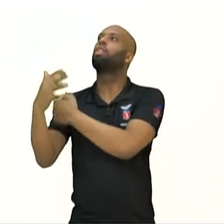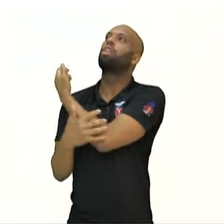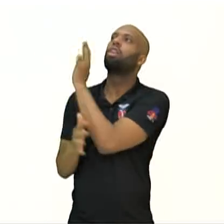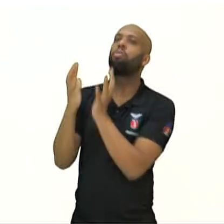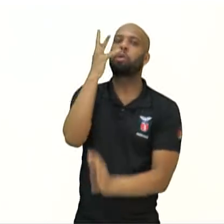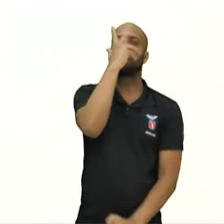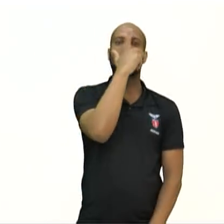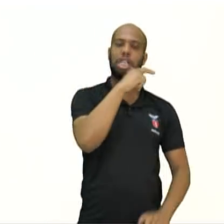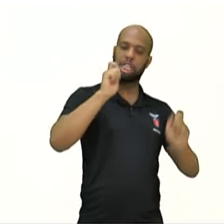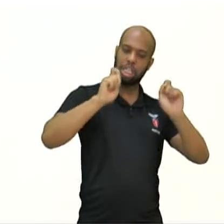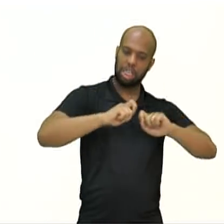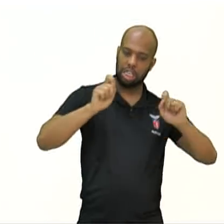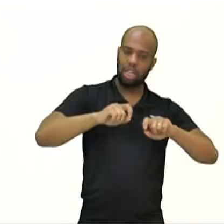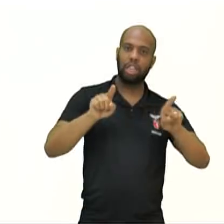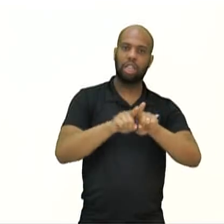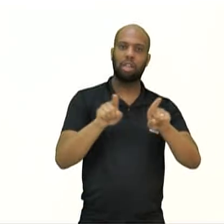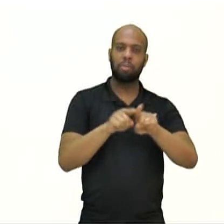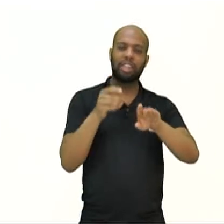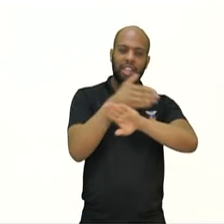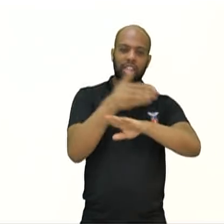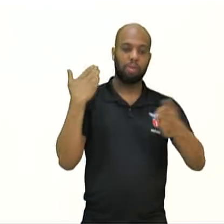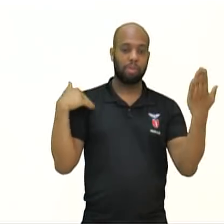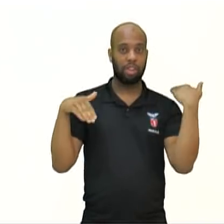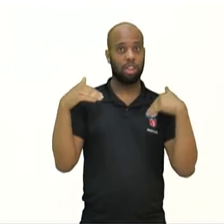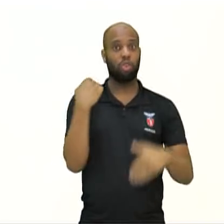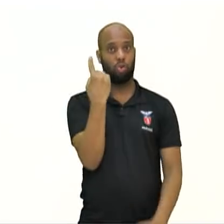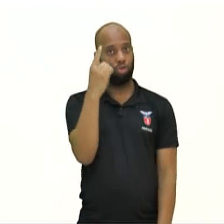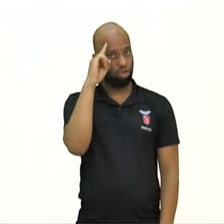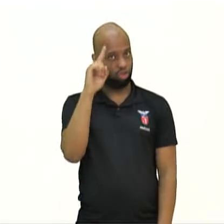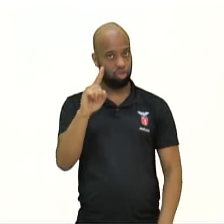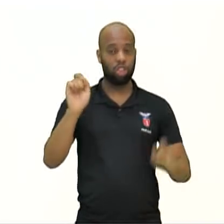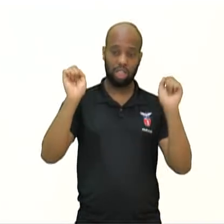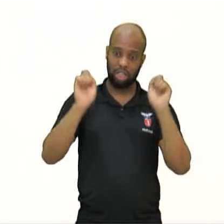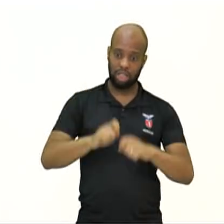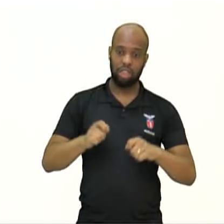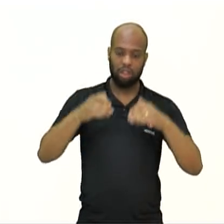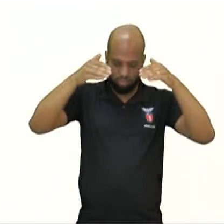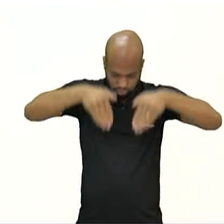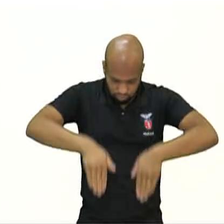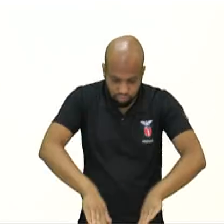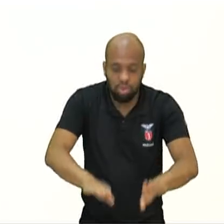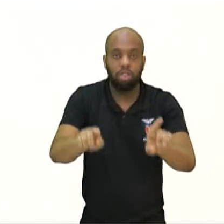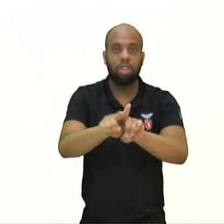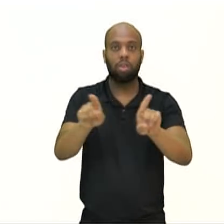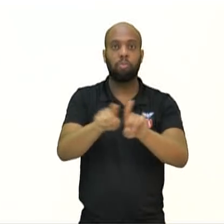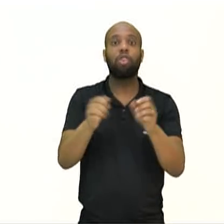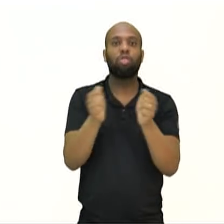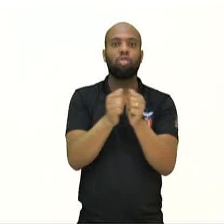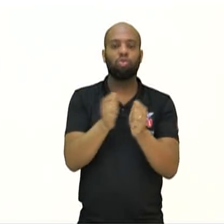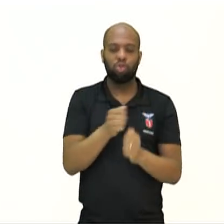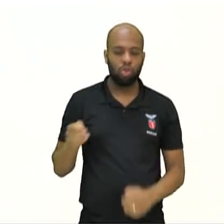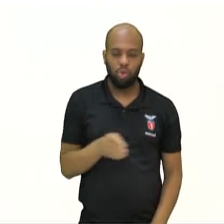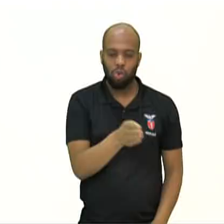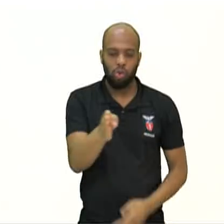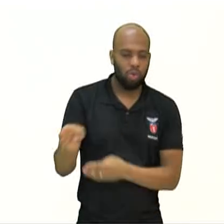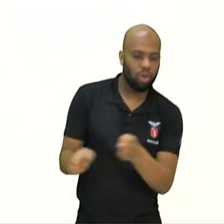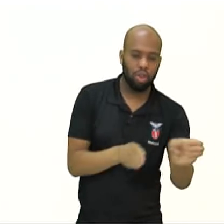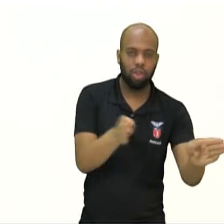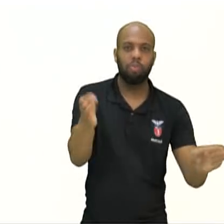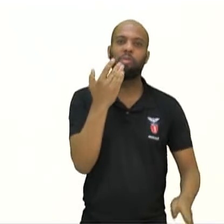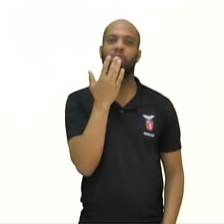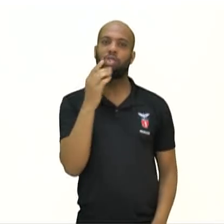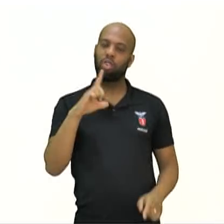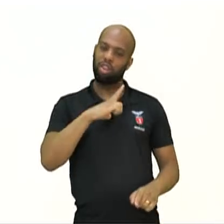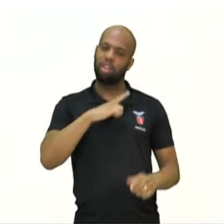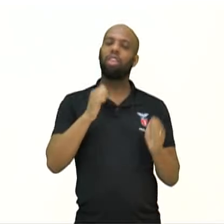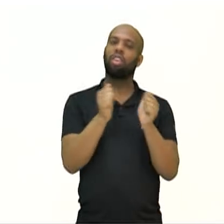com opção de tour de um dia, com paradas para mergulho em meio aos peixes coloridos, que tomam